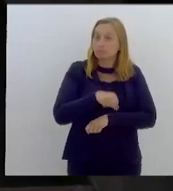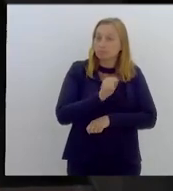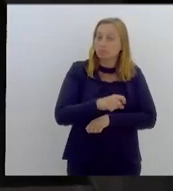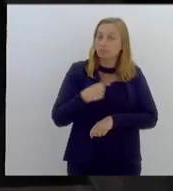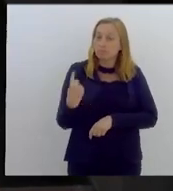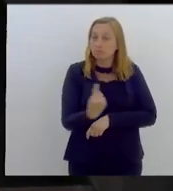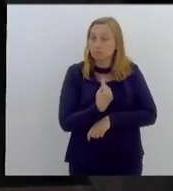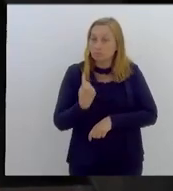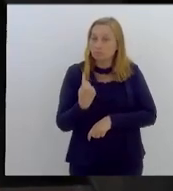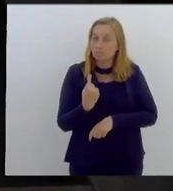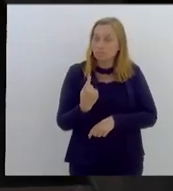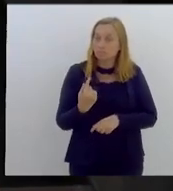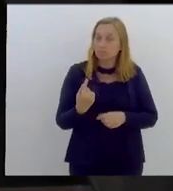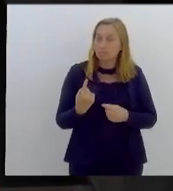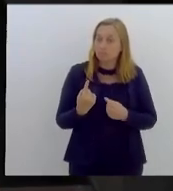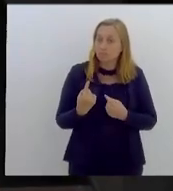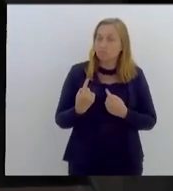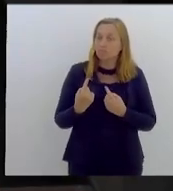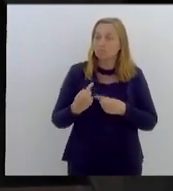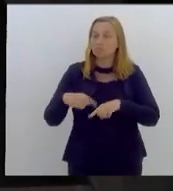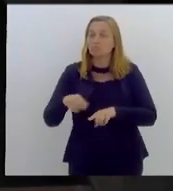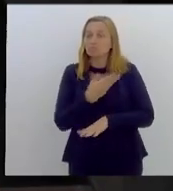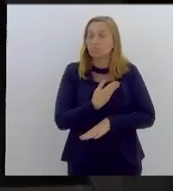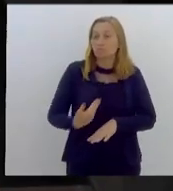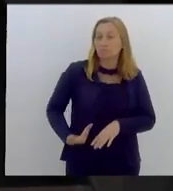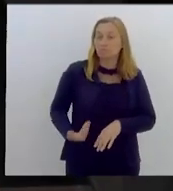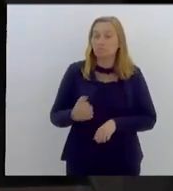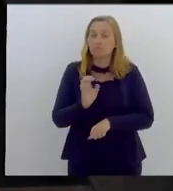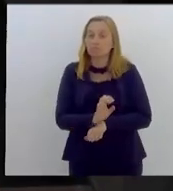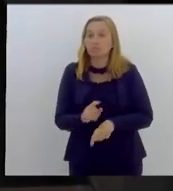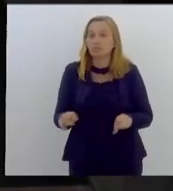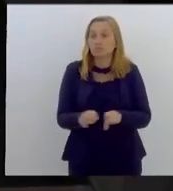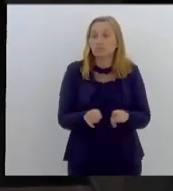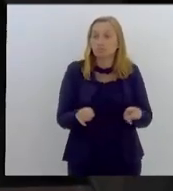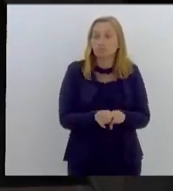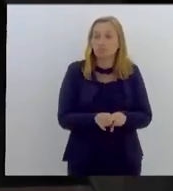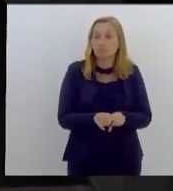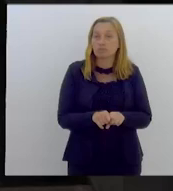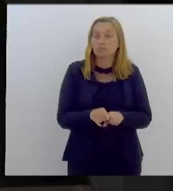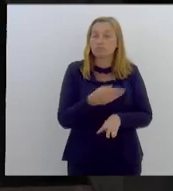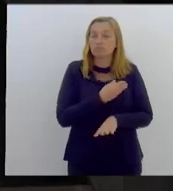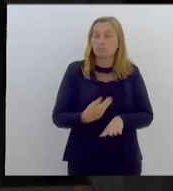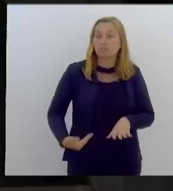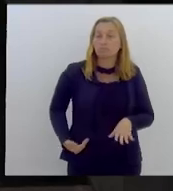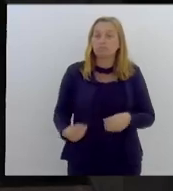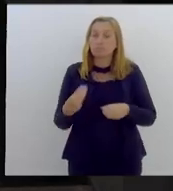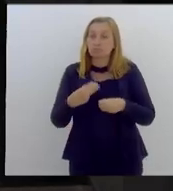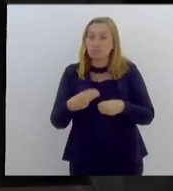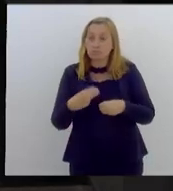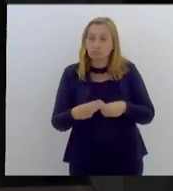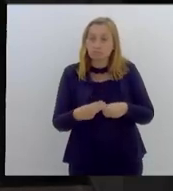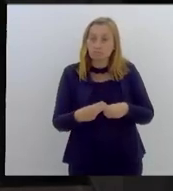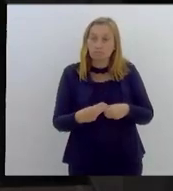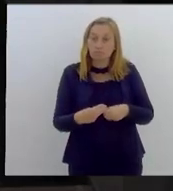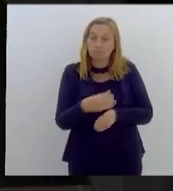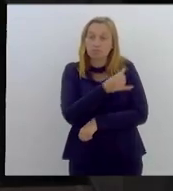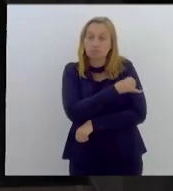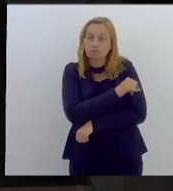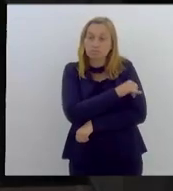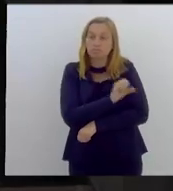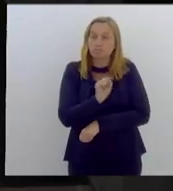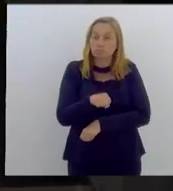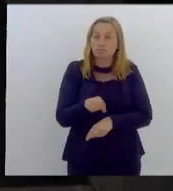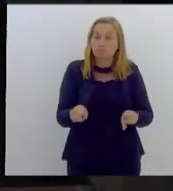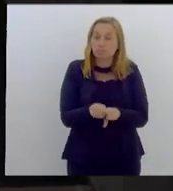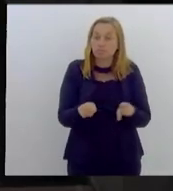somos oposição, não só ao governador do Estado, como ao governo do município da cidade do Rio de Janeiro